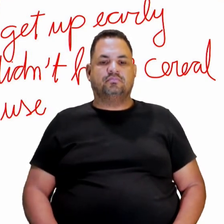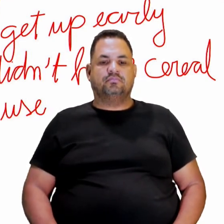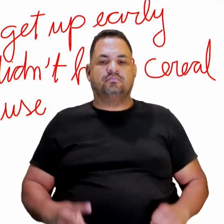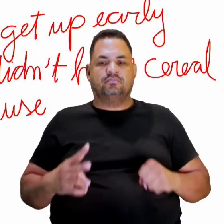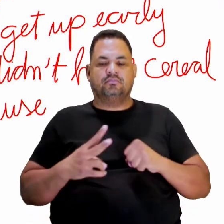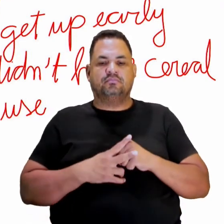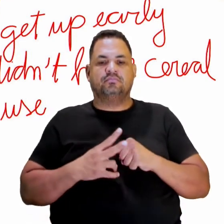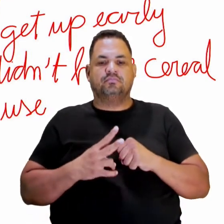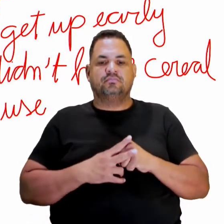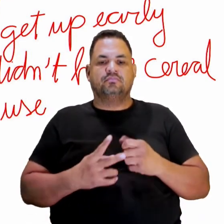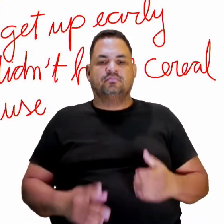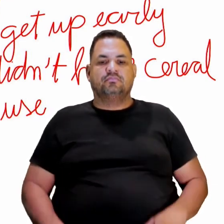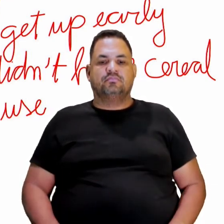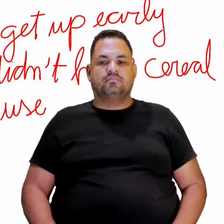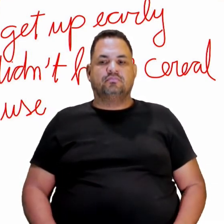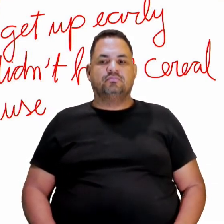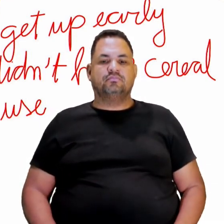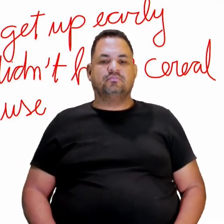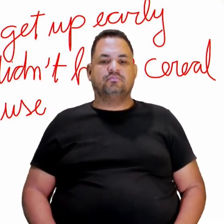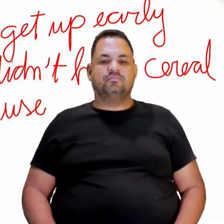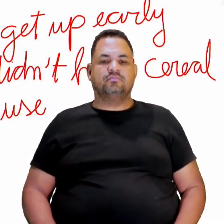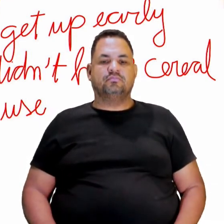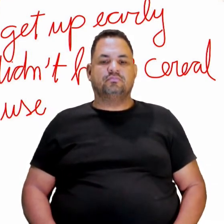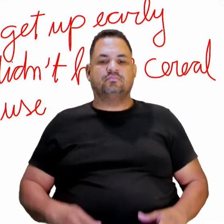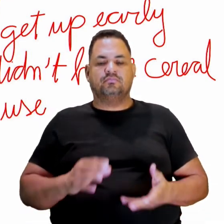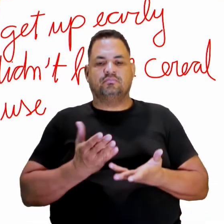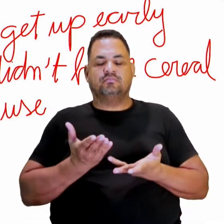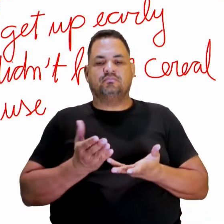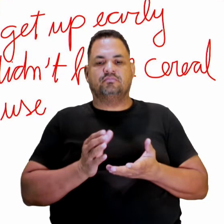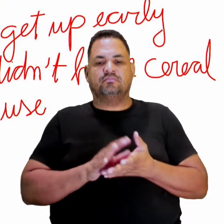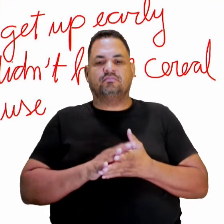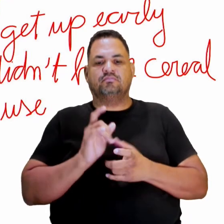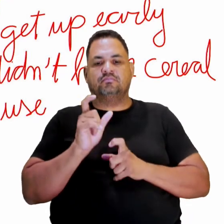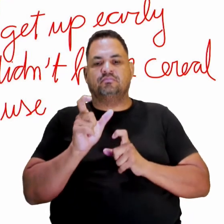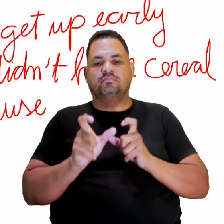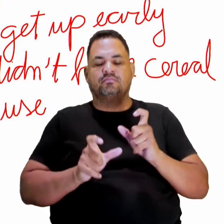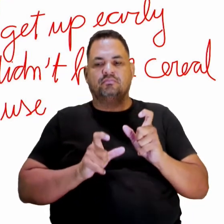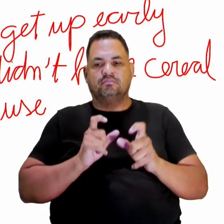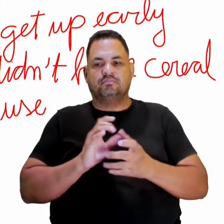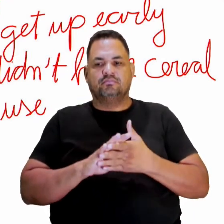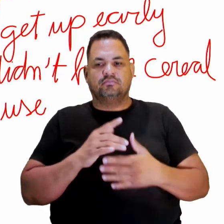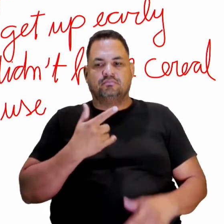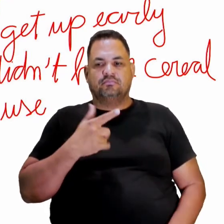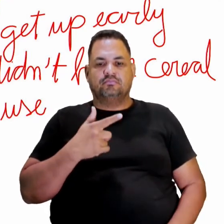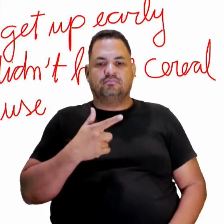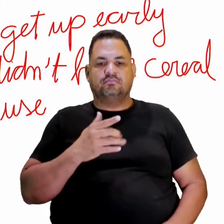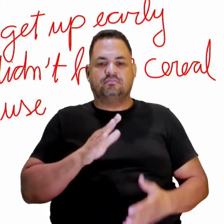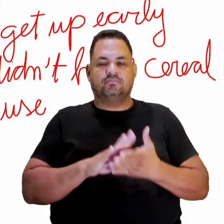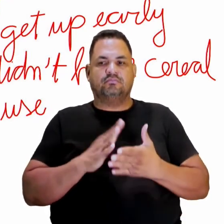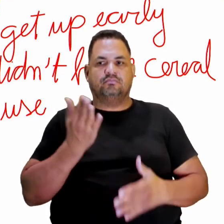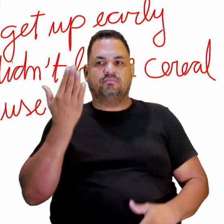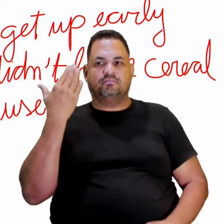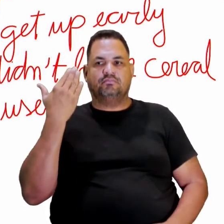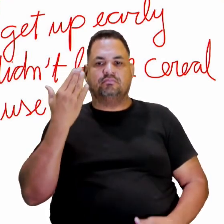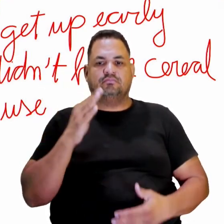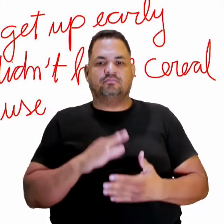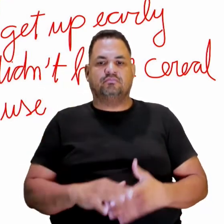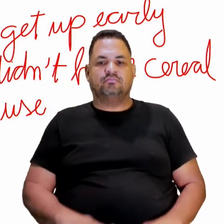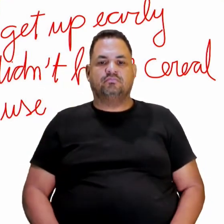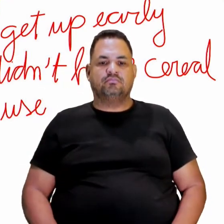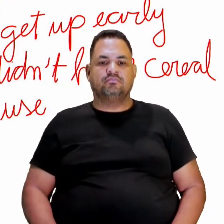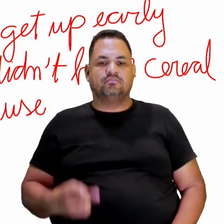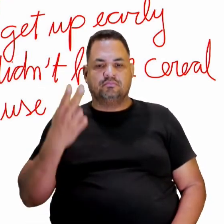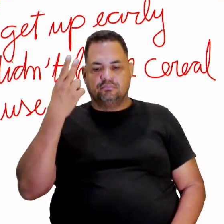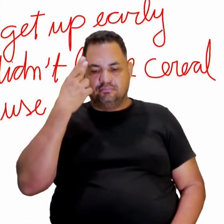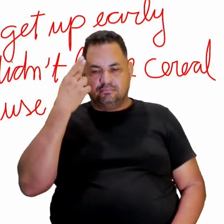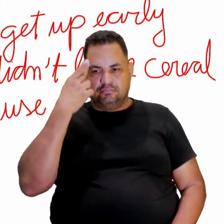aqui, ele não está com flexão, não está com questão de estar no passado, ele vem para cá na sua forma natural.